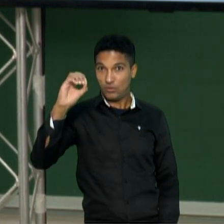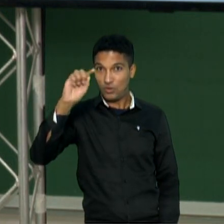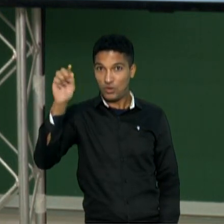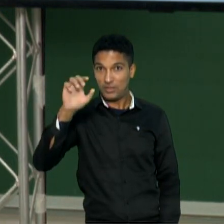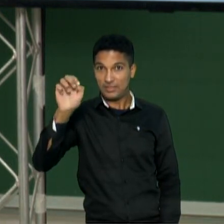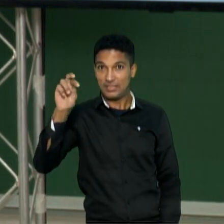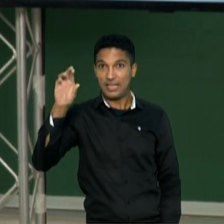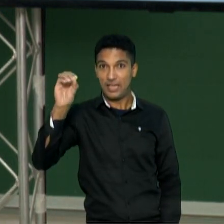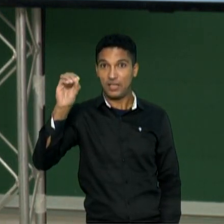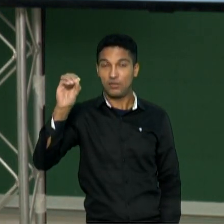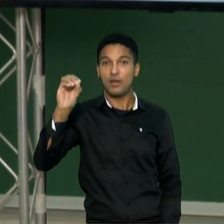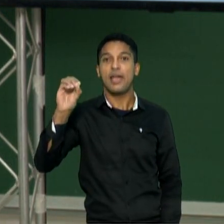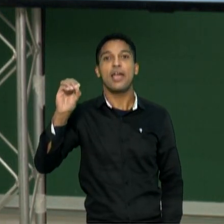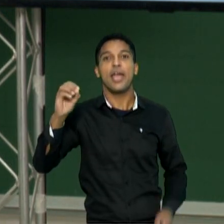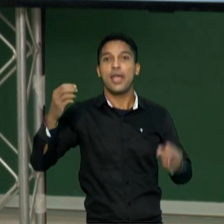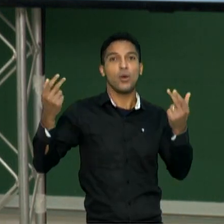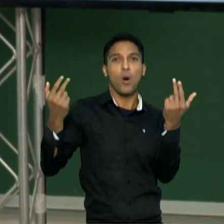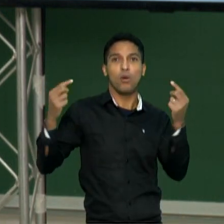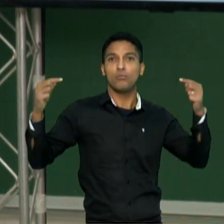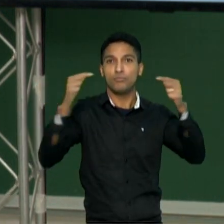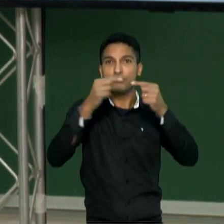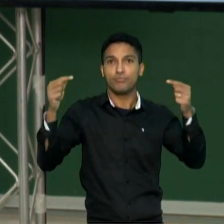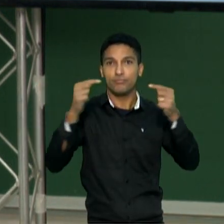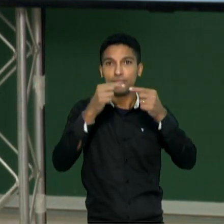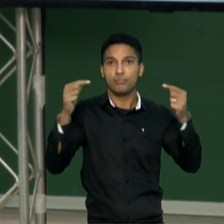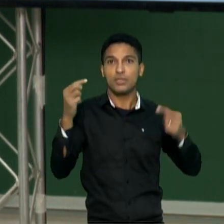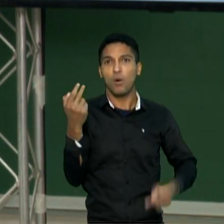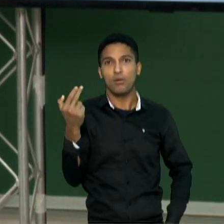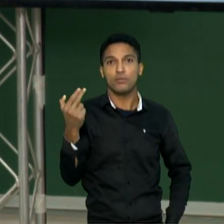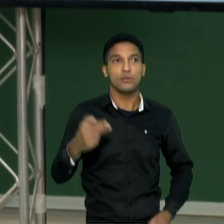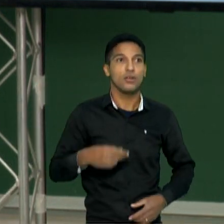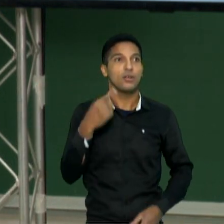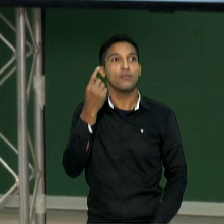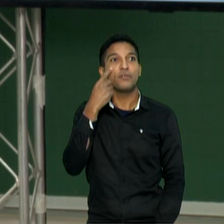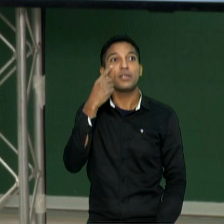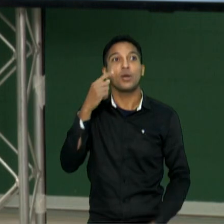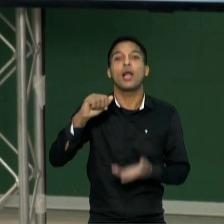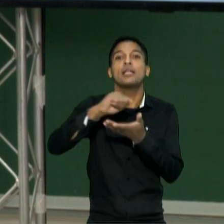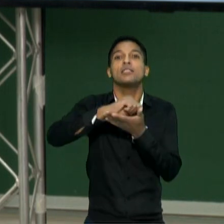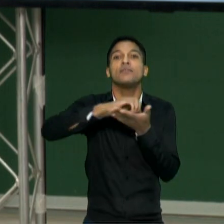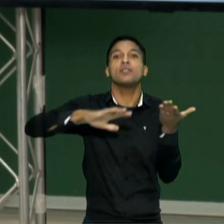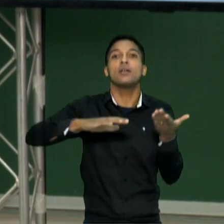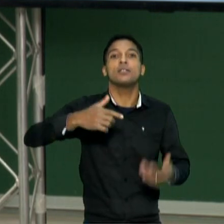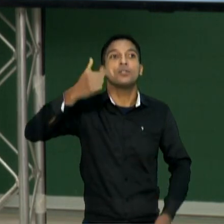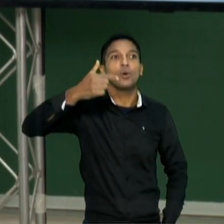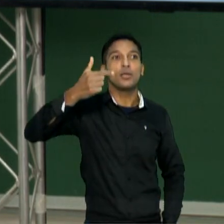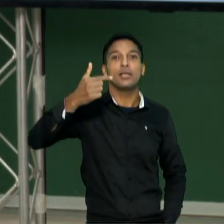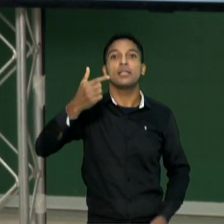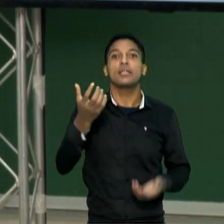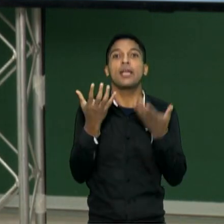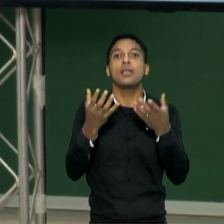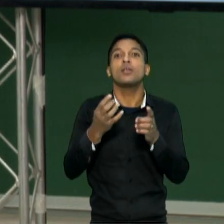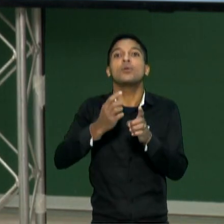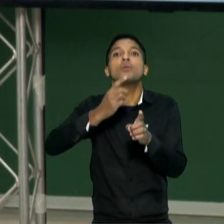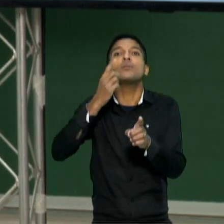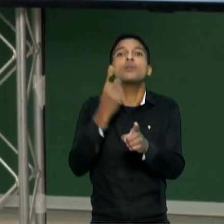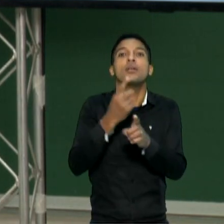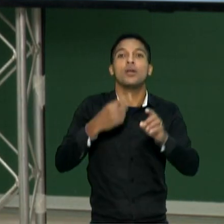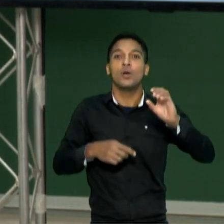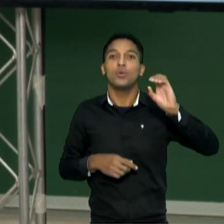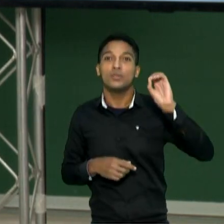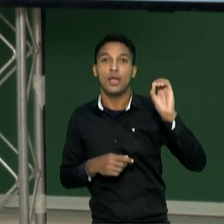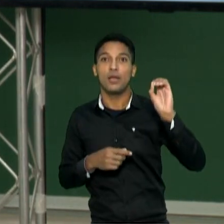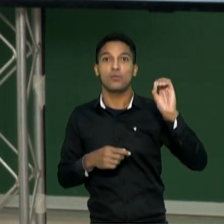a raiz. Olha o exercício 2. O exercício 2 pede para que você determine o zero da função. Só